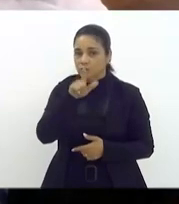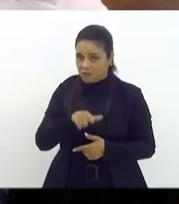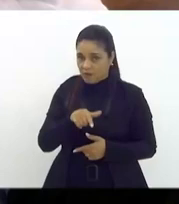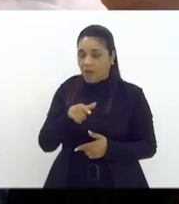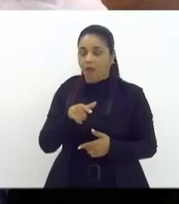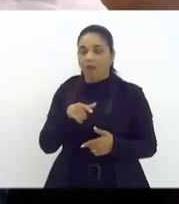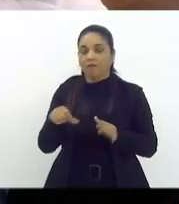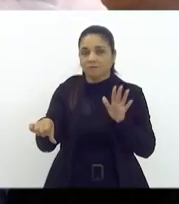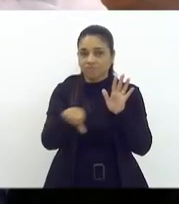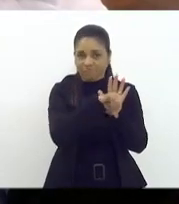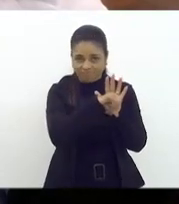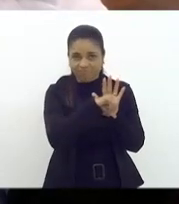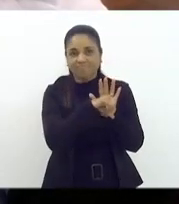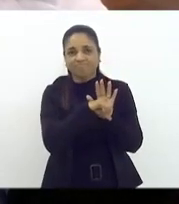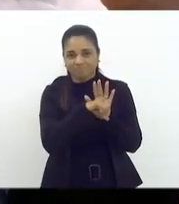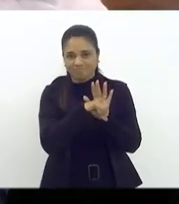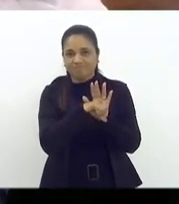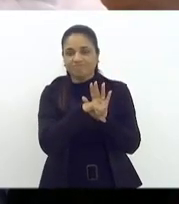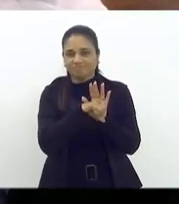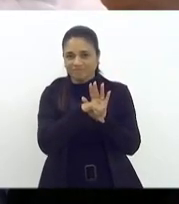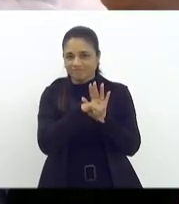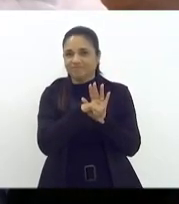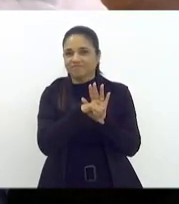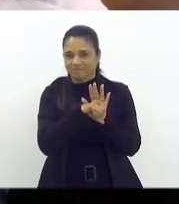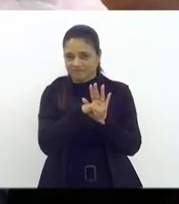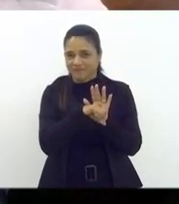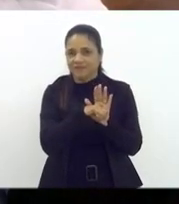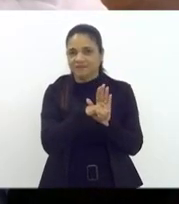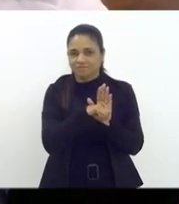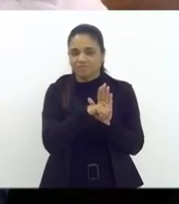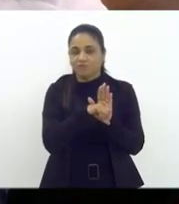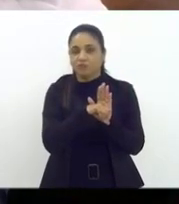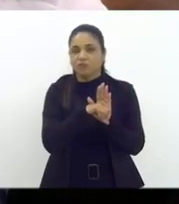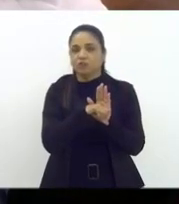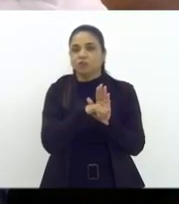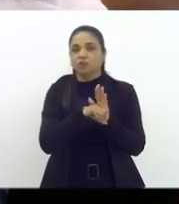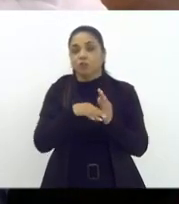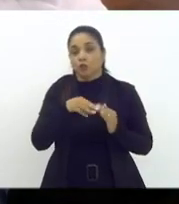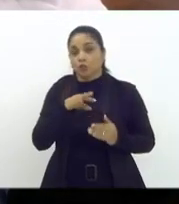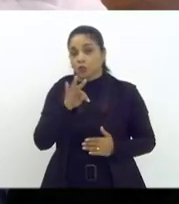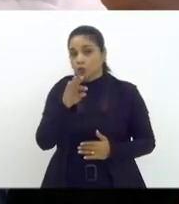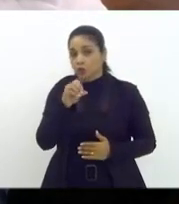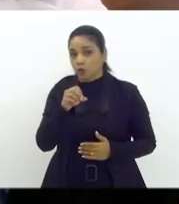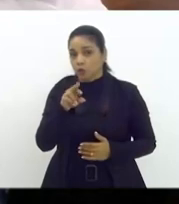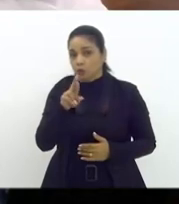praticado atitudes que seriam consideradas como tortura então